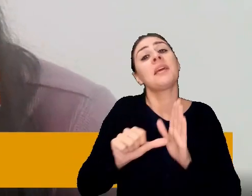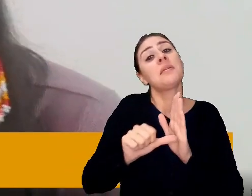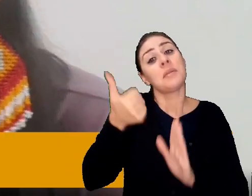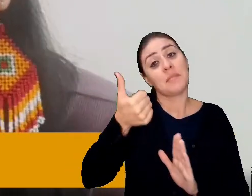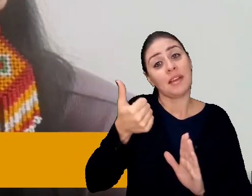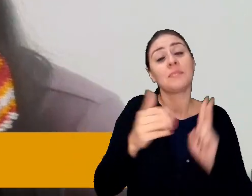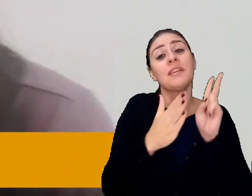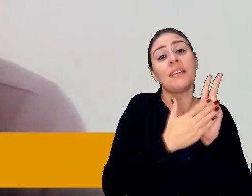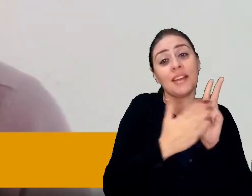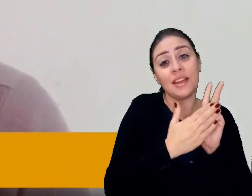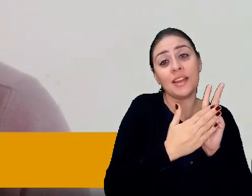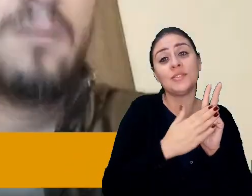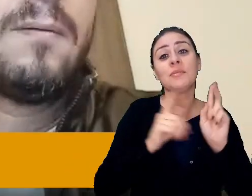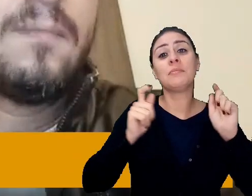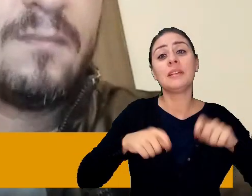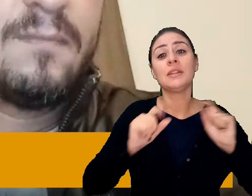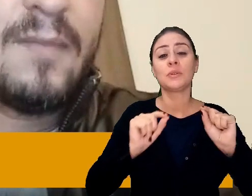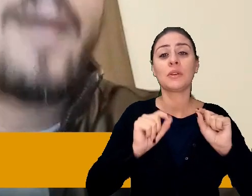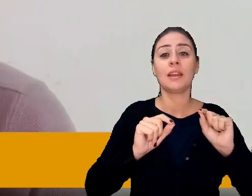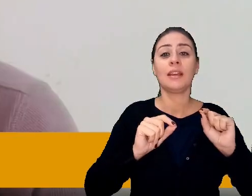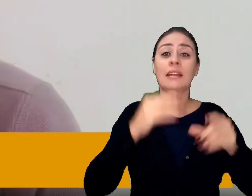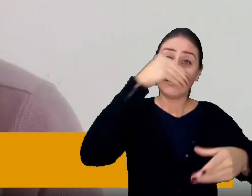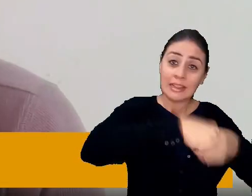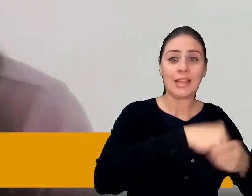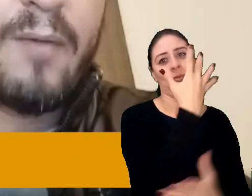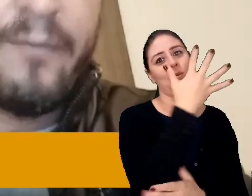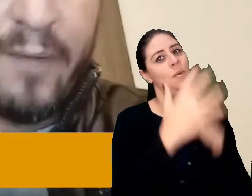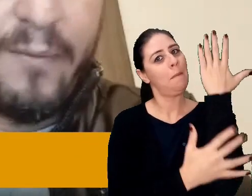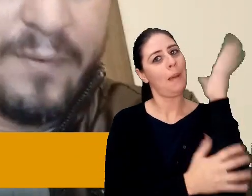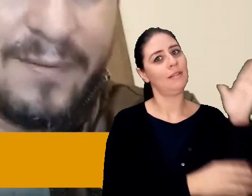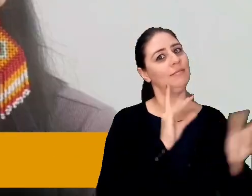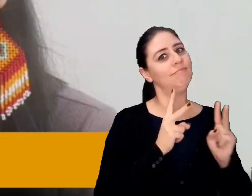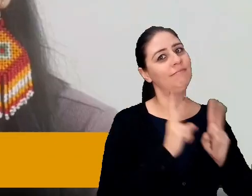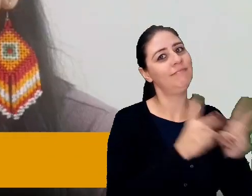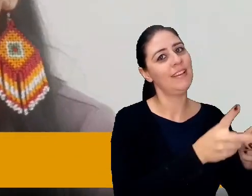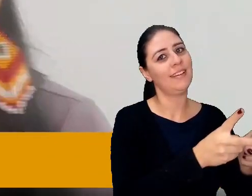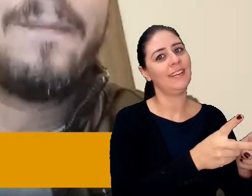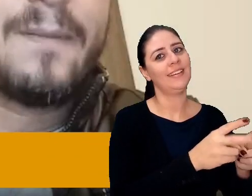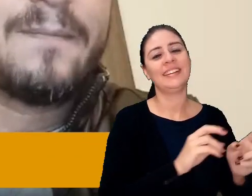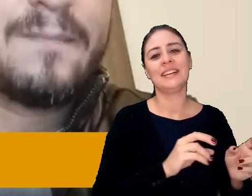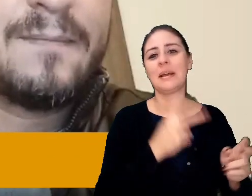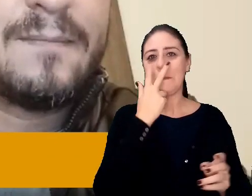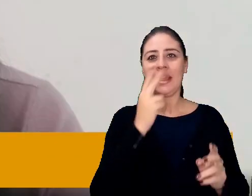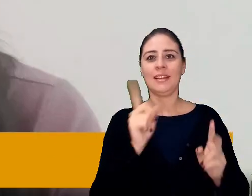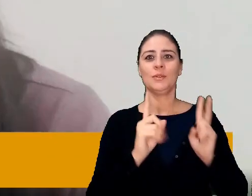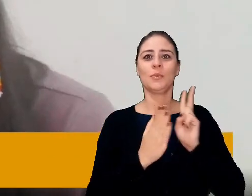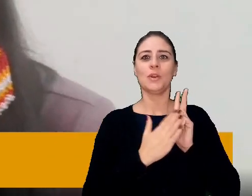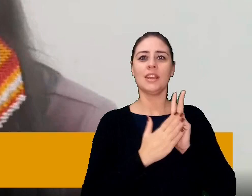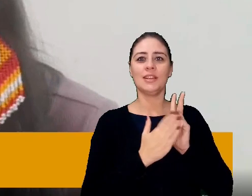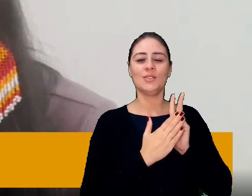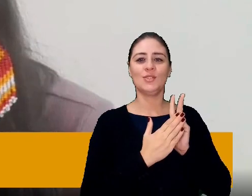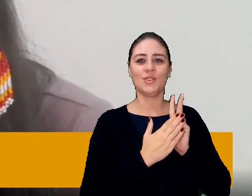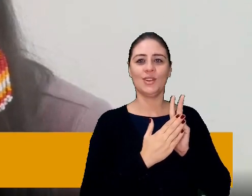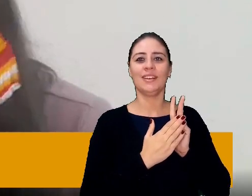ele ser índio de verdade, ele tem que continuar lá no mato. Então eu gostaria assim, de dar Senão ele não é índio. é, Porque eu não sei nada da cultura dele, não sei nada da